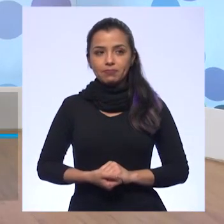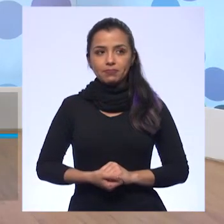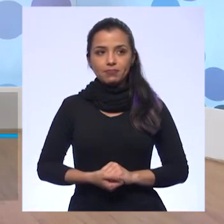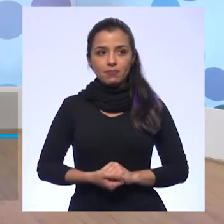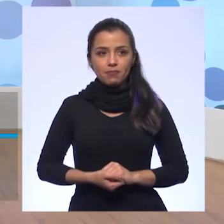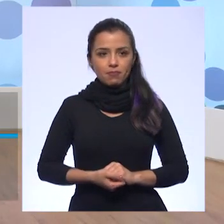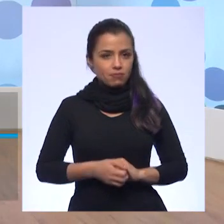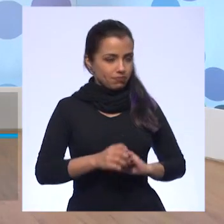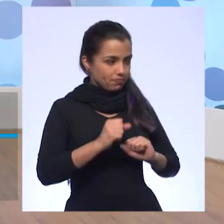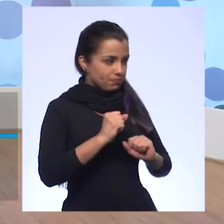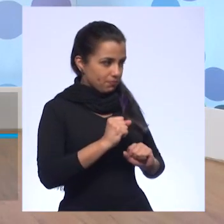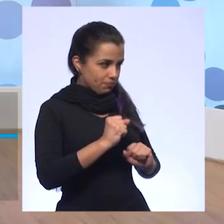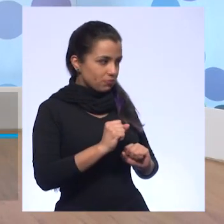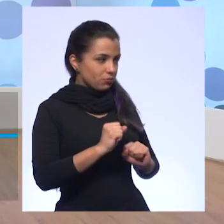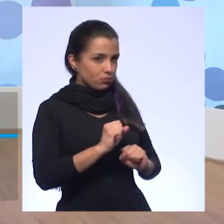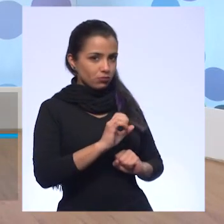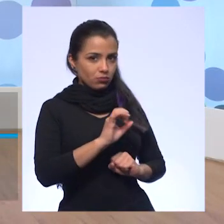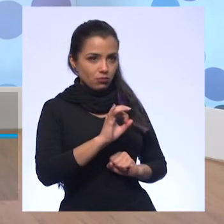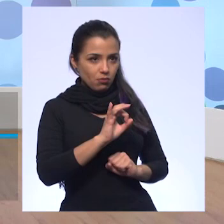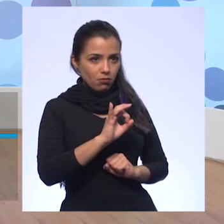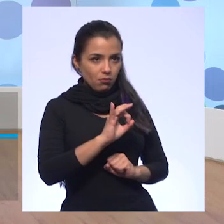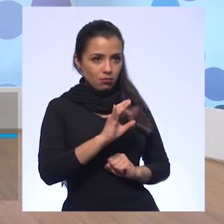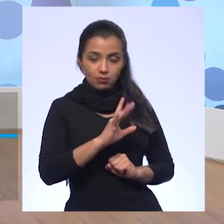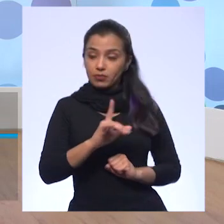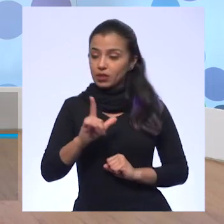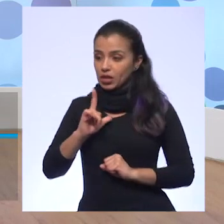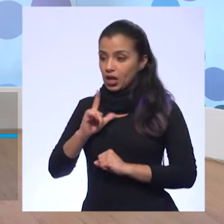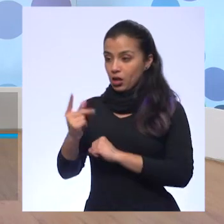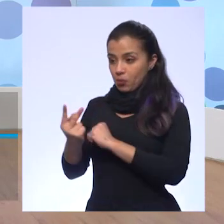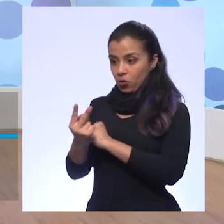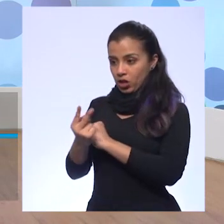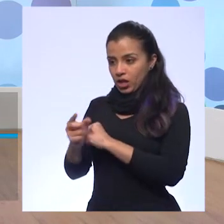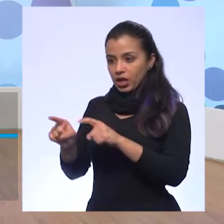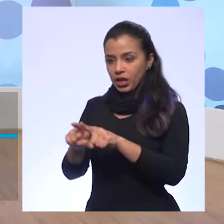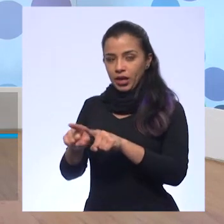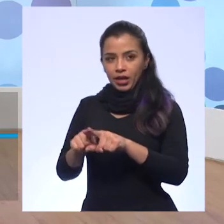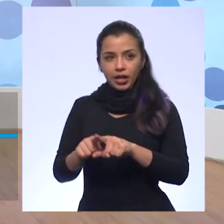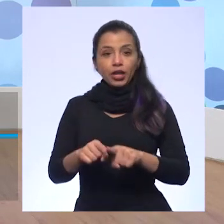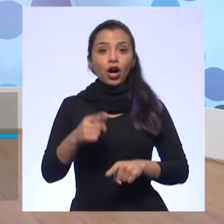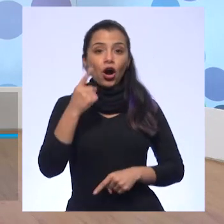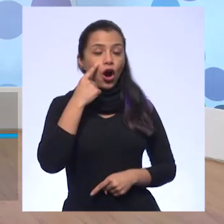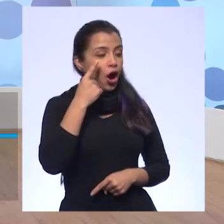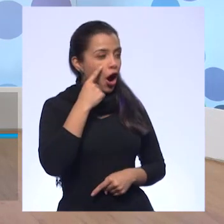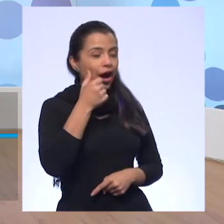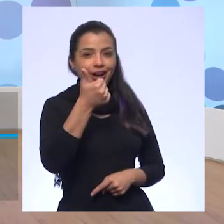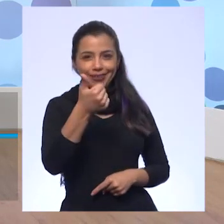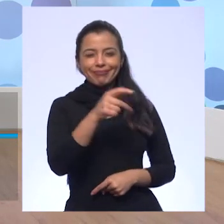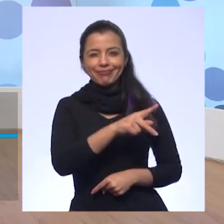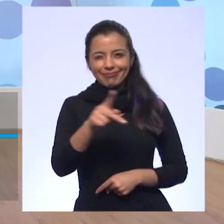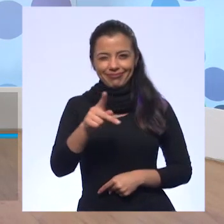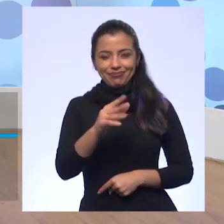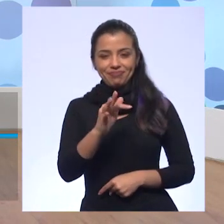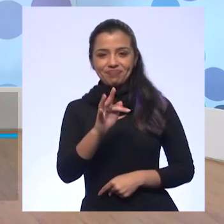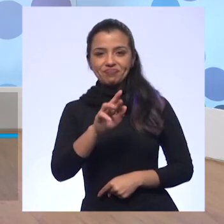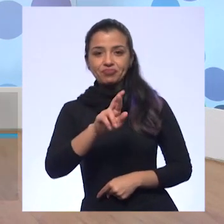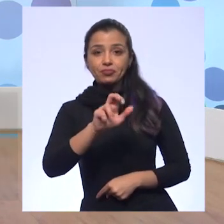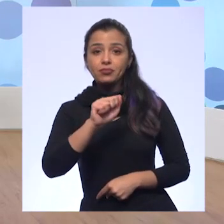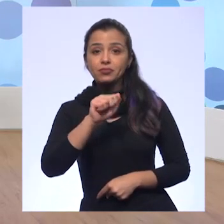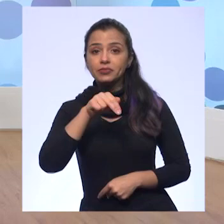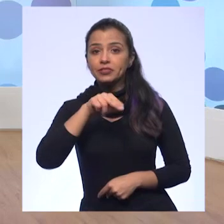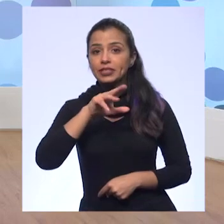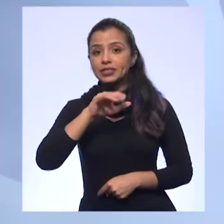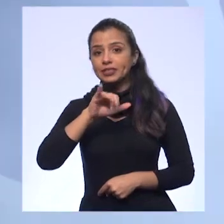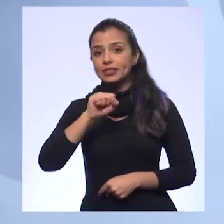Professor, posso só fazer Tem uma a função interrupção? de proteger, ó, professora então, Francisca. Professora Francisca, justamente, né? Esses